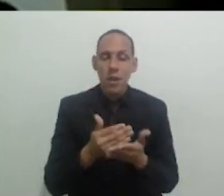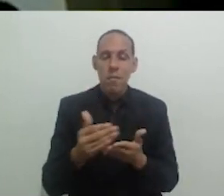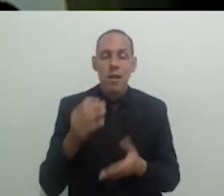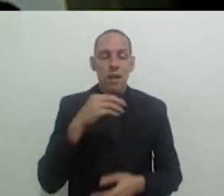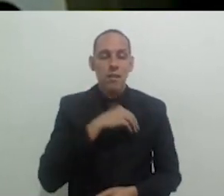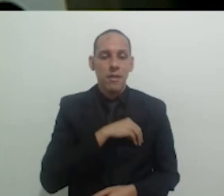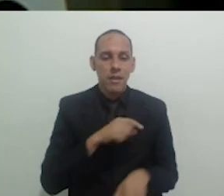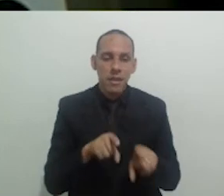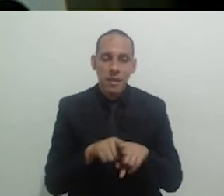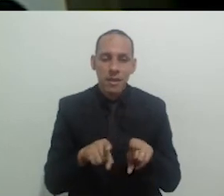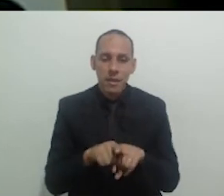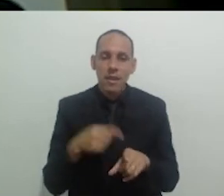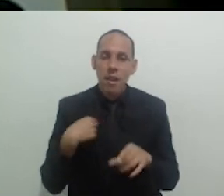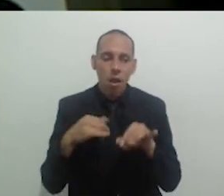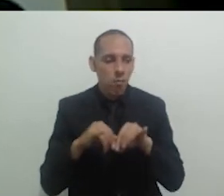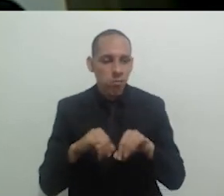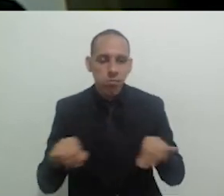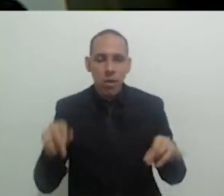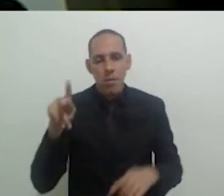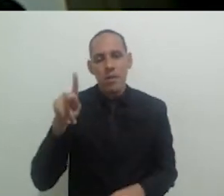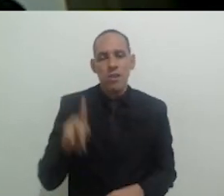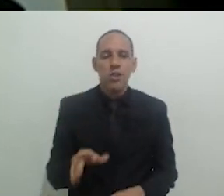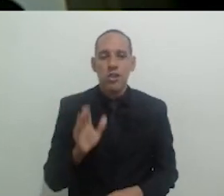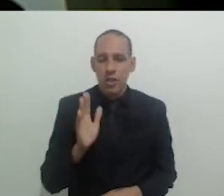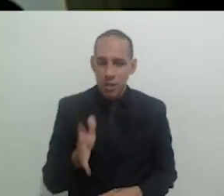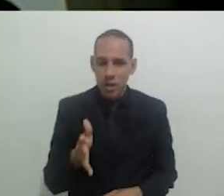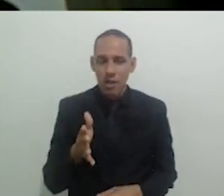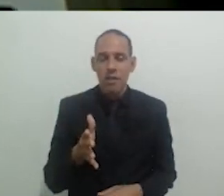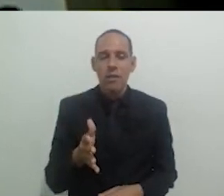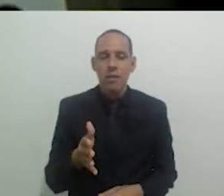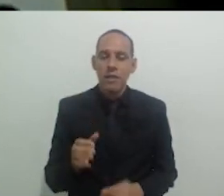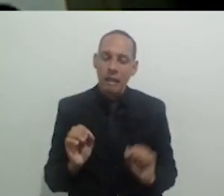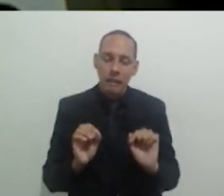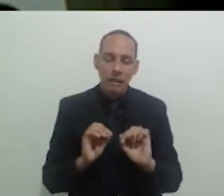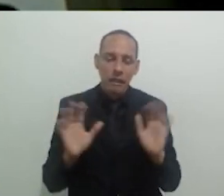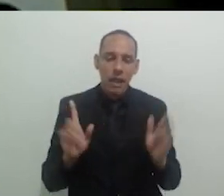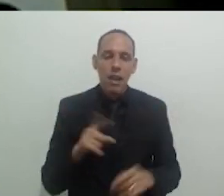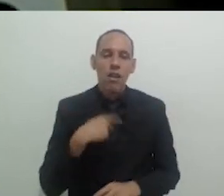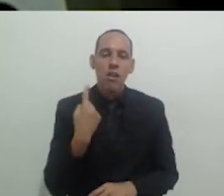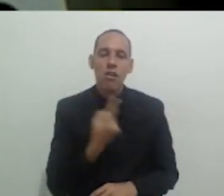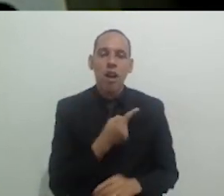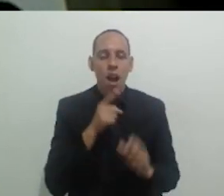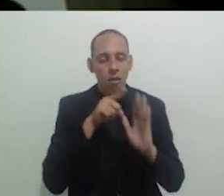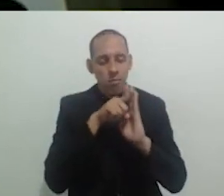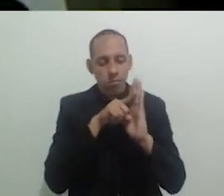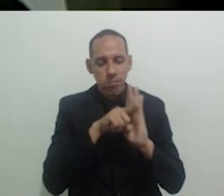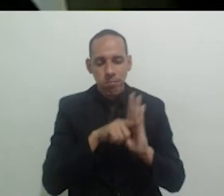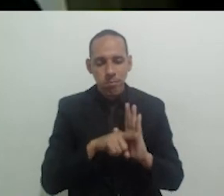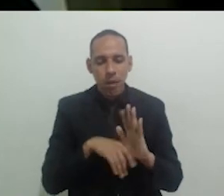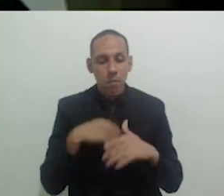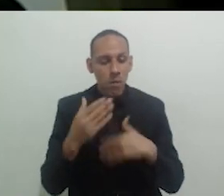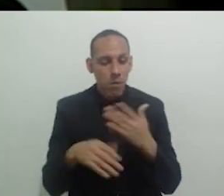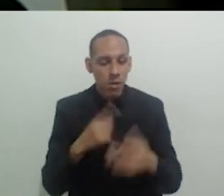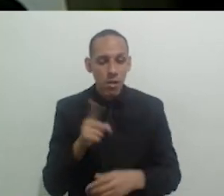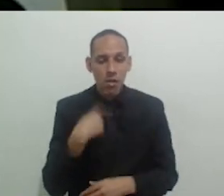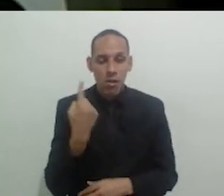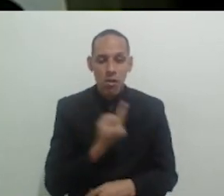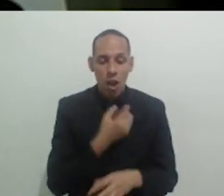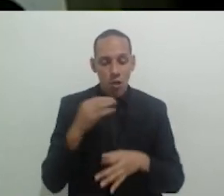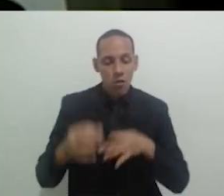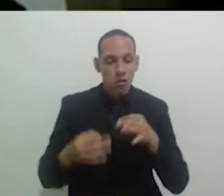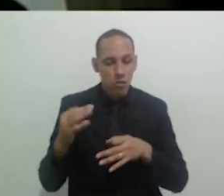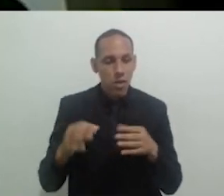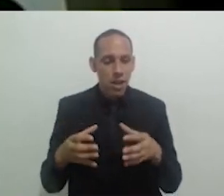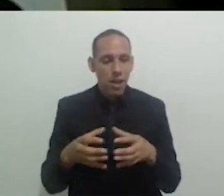comuniquei à presidência, e evidentemente nós vamos apurar isso, e quando o nosso caso for julgado, o tribunal